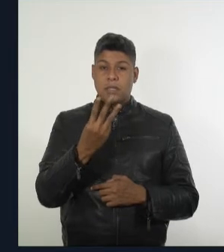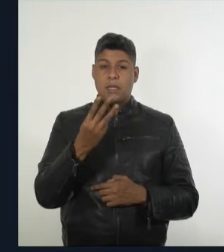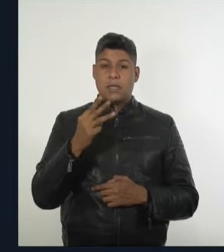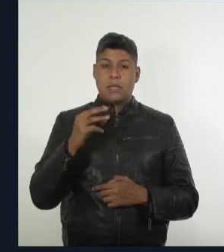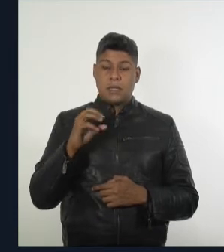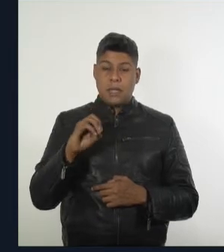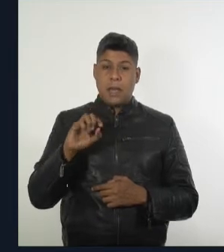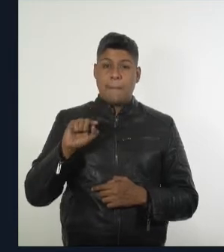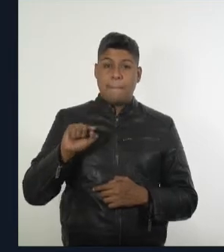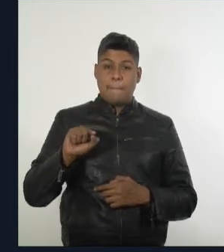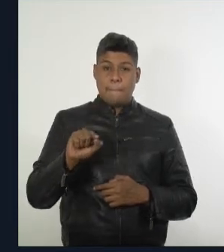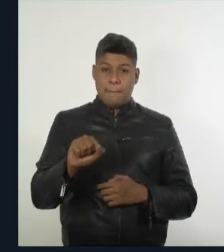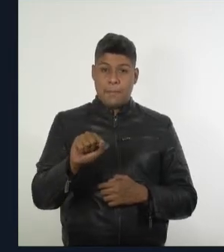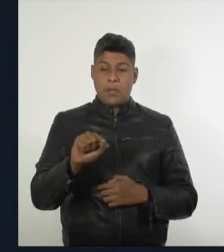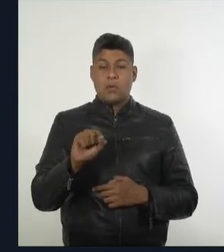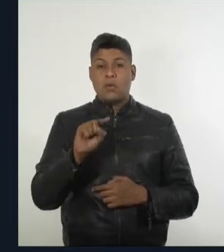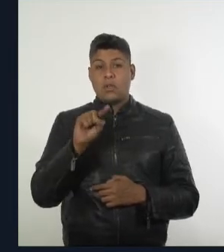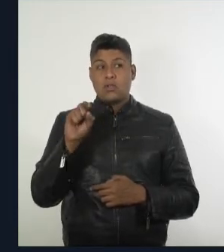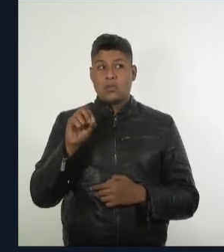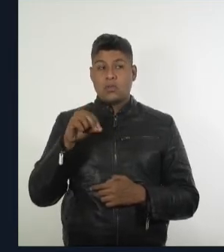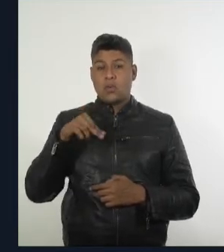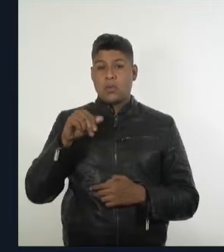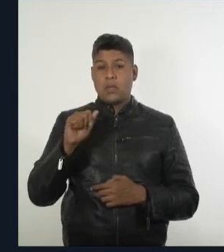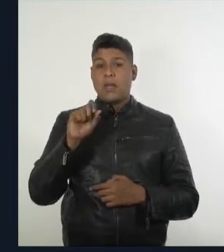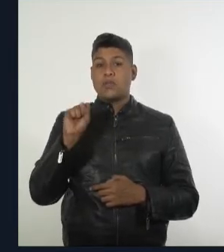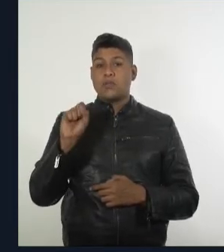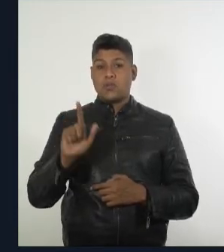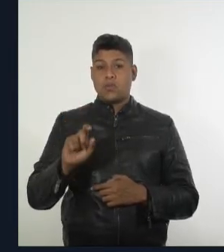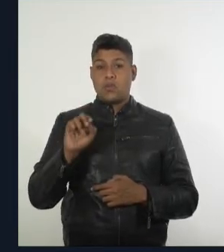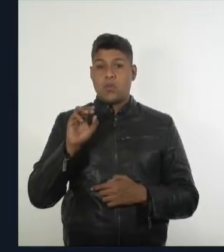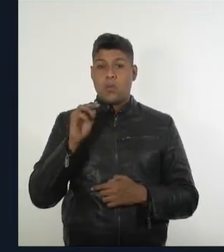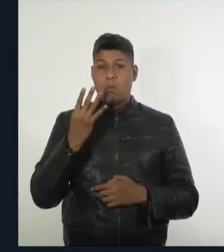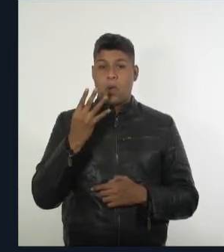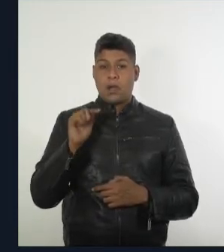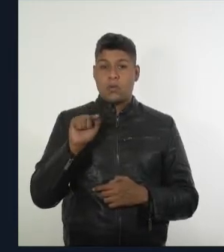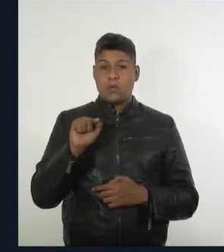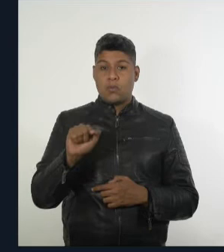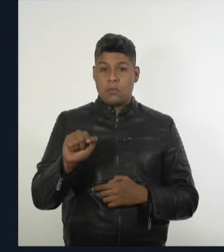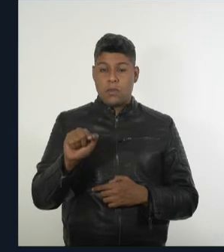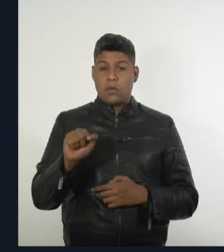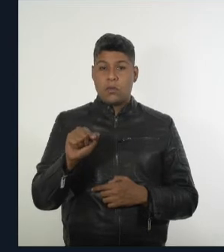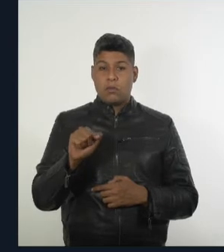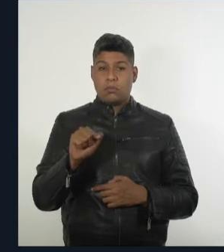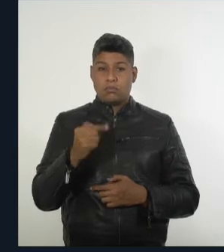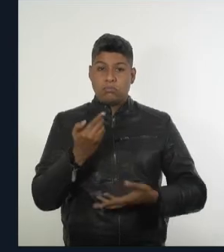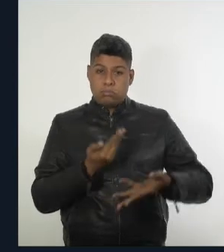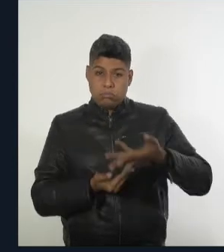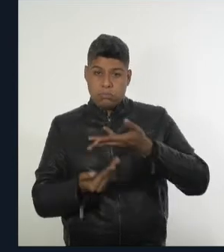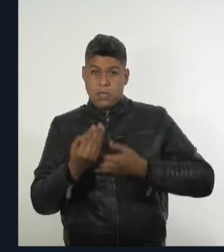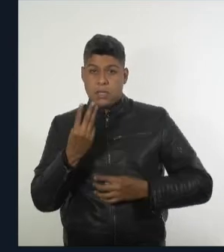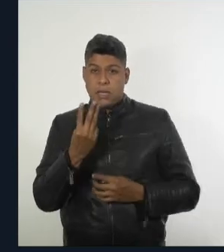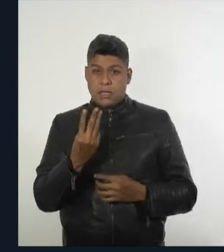pessoas abordadas. E na Zona Sul, 4.172 ações, com